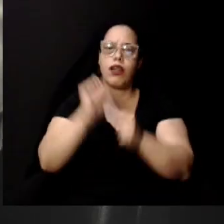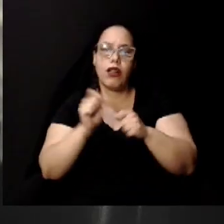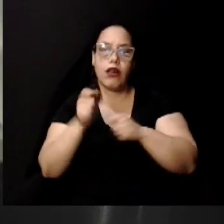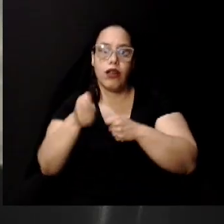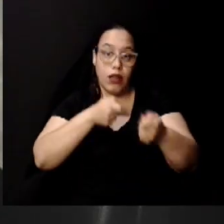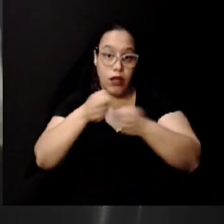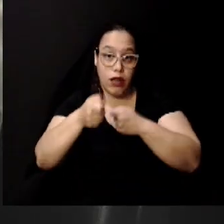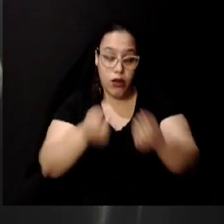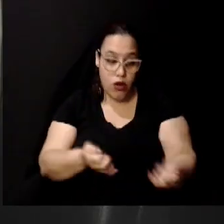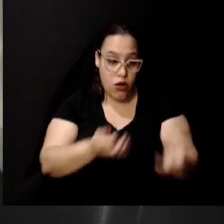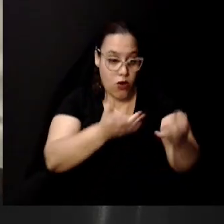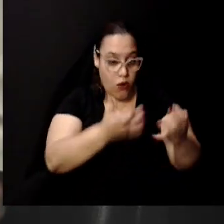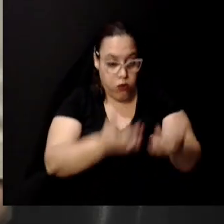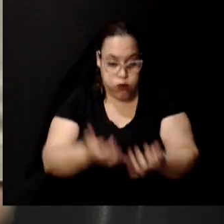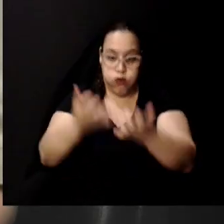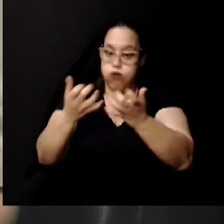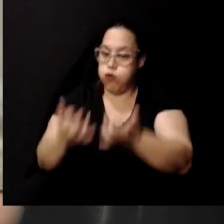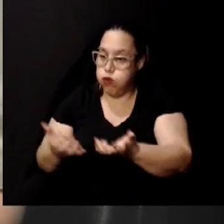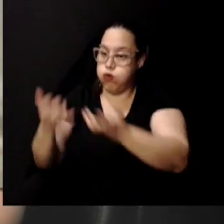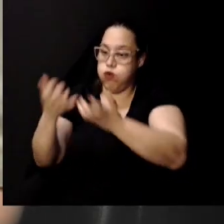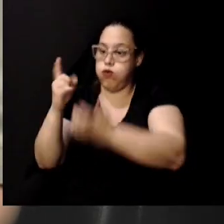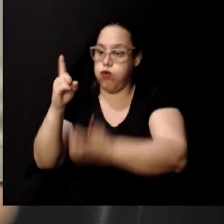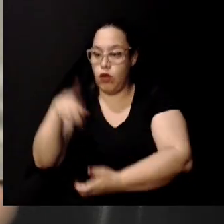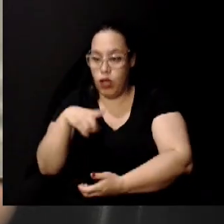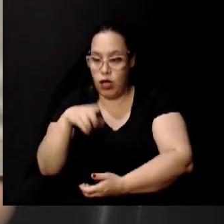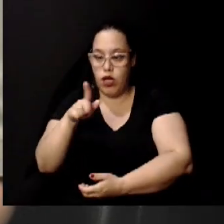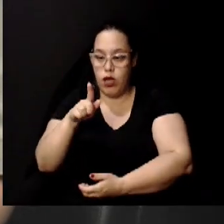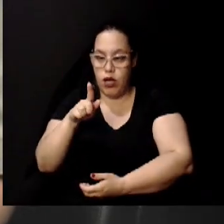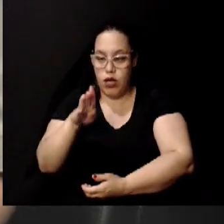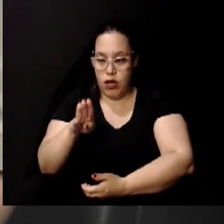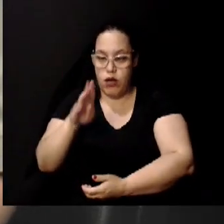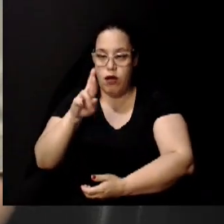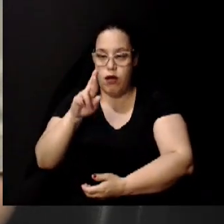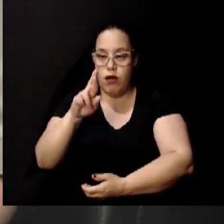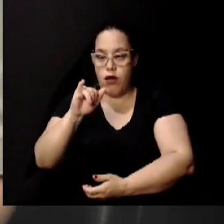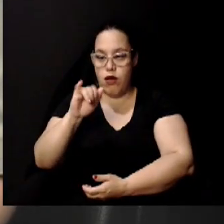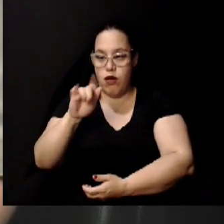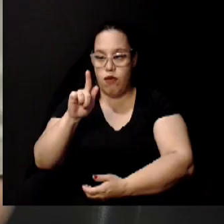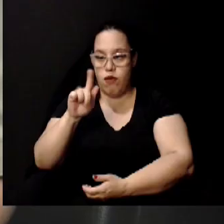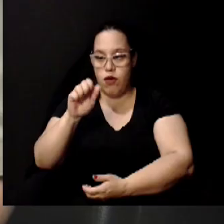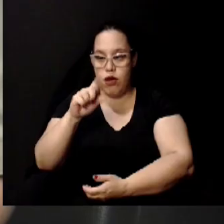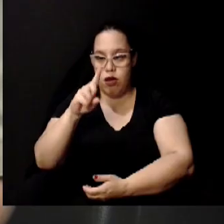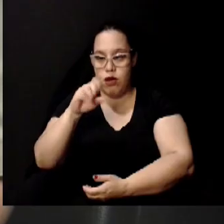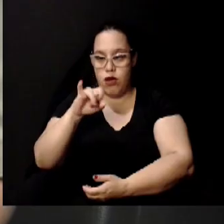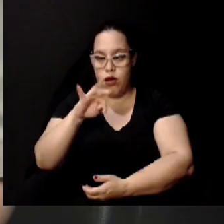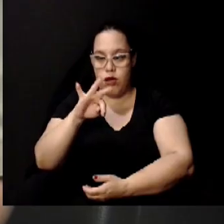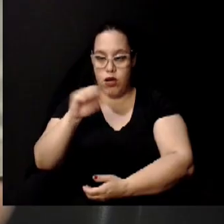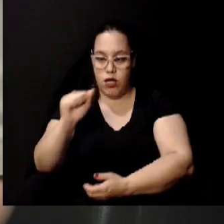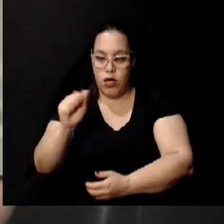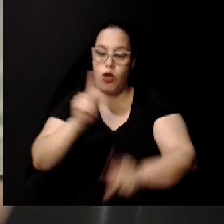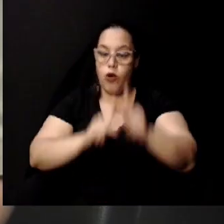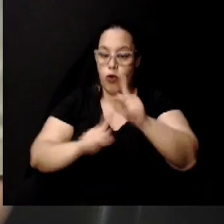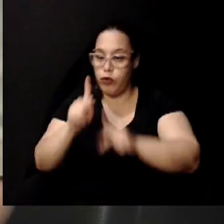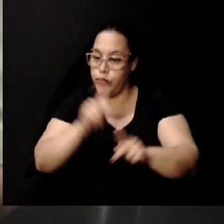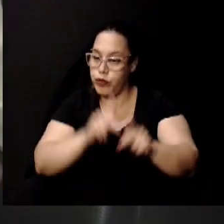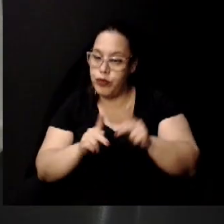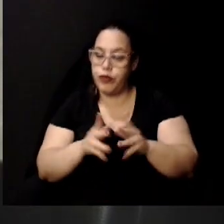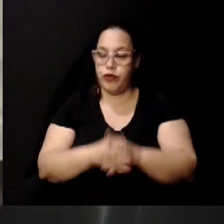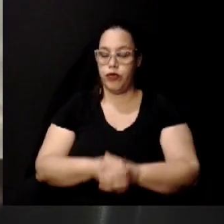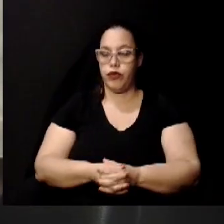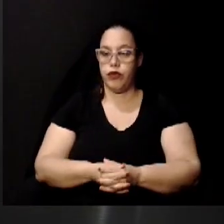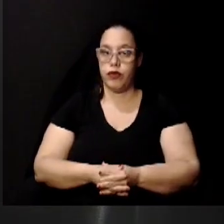incêndios são os brigadistas populares, são as brigadas populares,